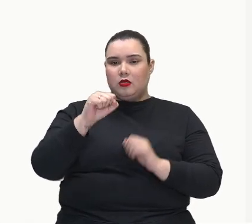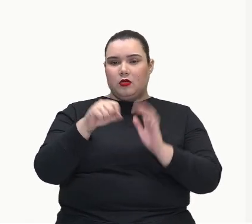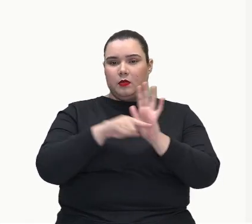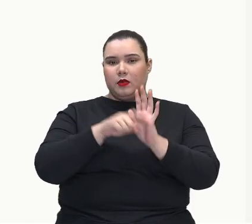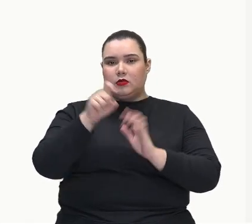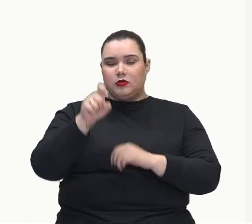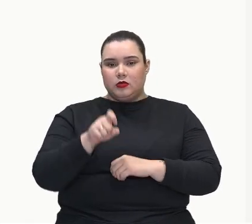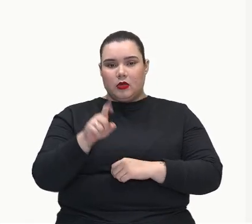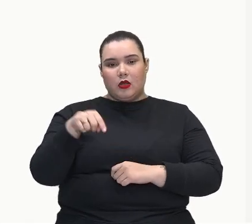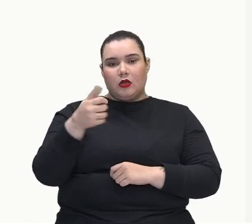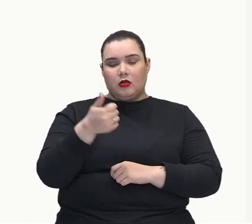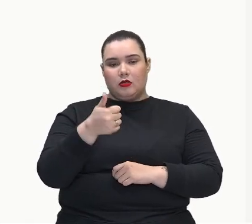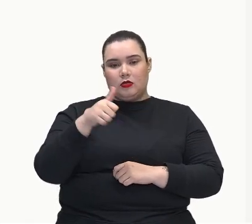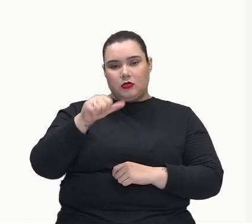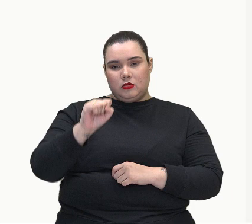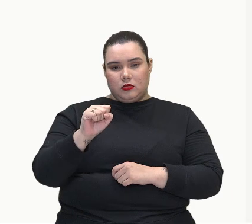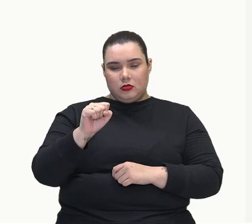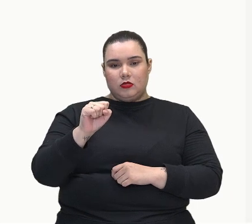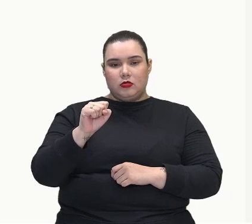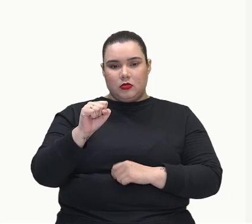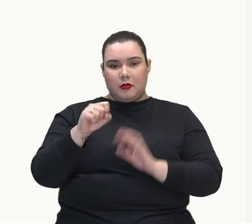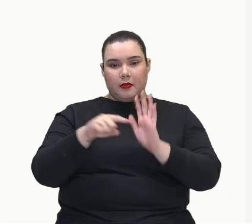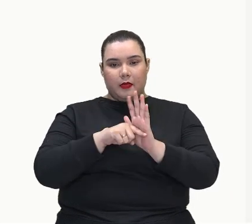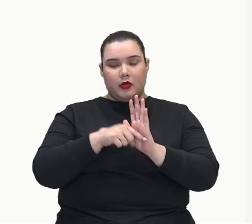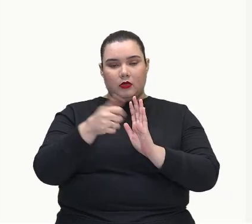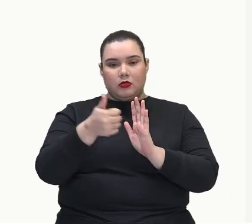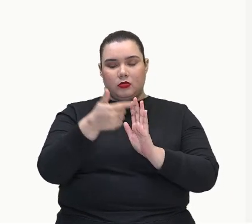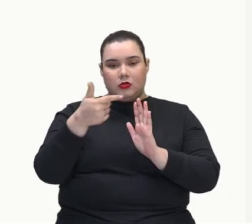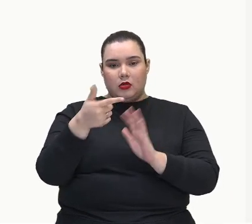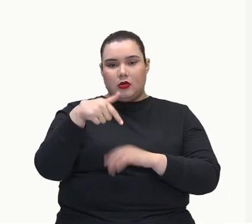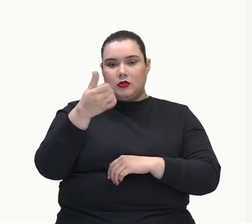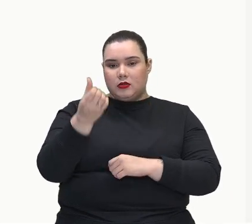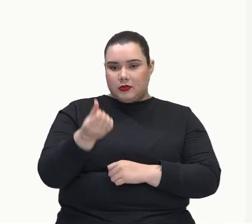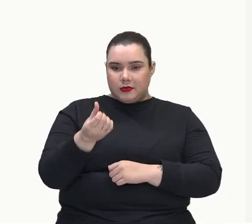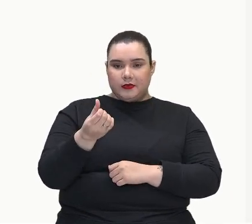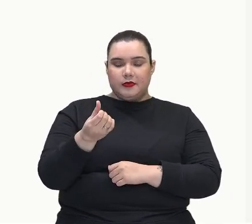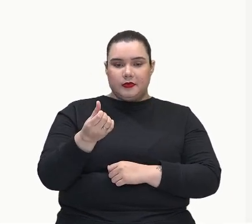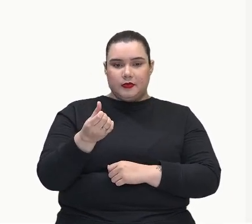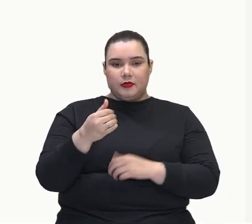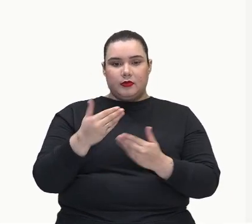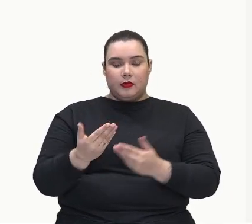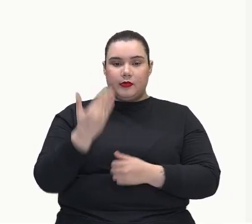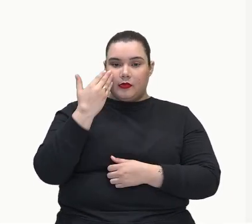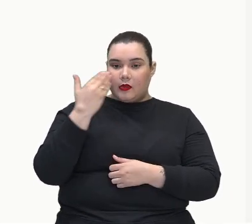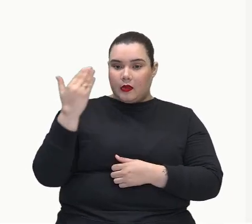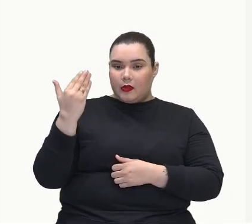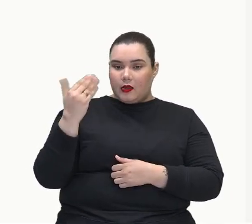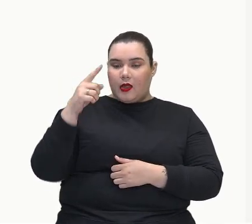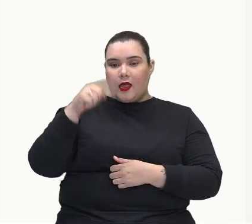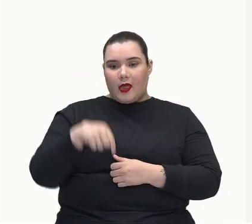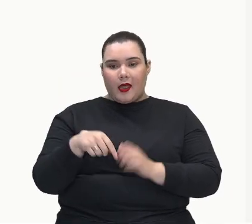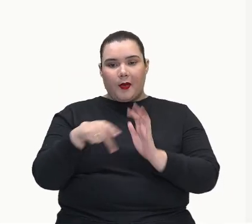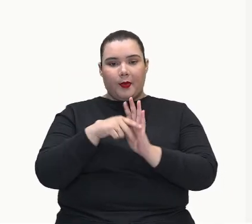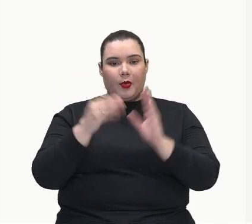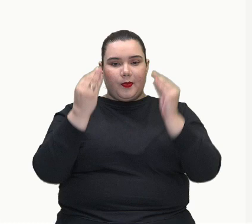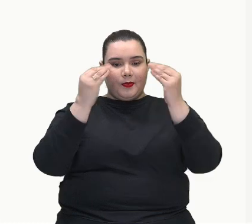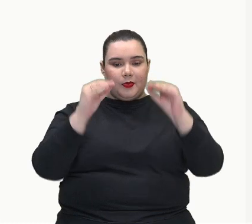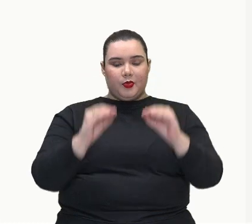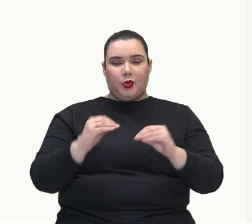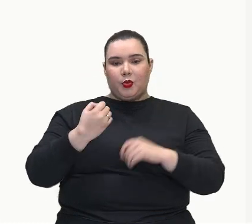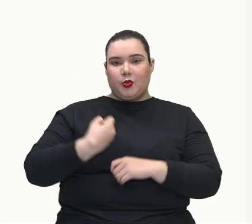x? 18 menos 12, que é 6. Então, seria esse aqui os segmentos,